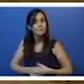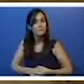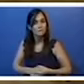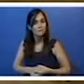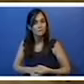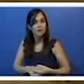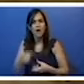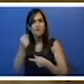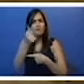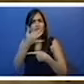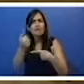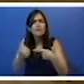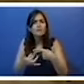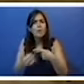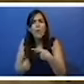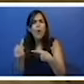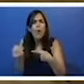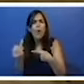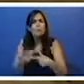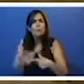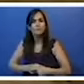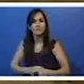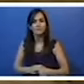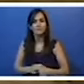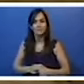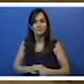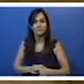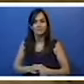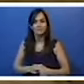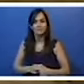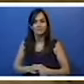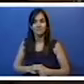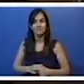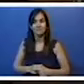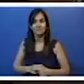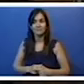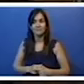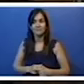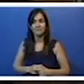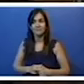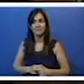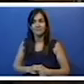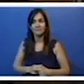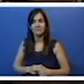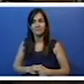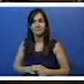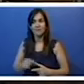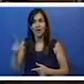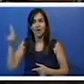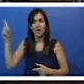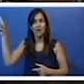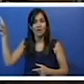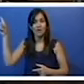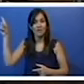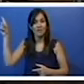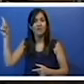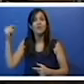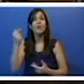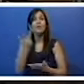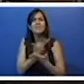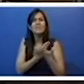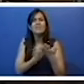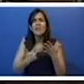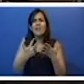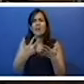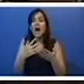e da fração nessa Barrinha vamos ver e olha esse desenho que legal aqui também ó a